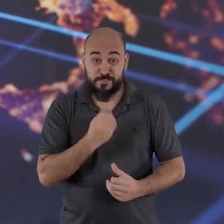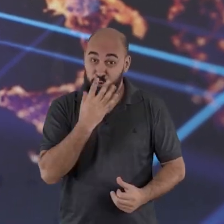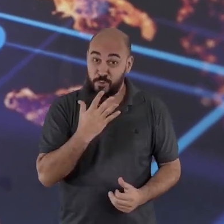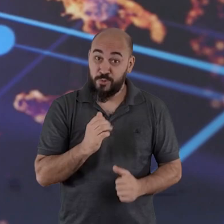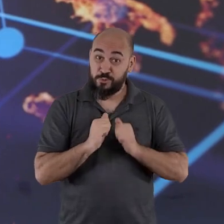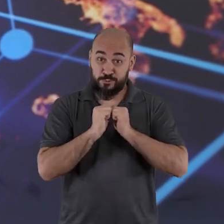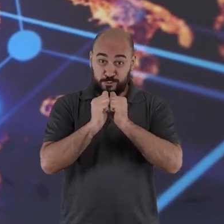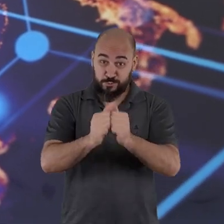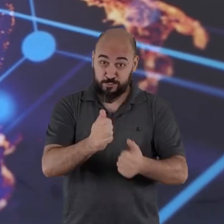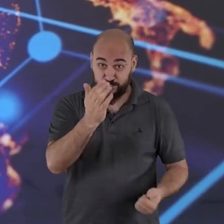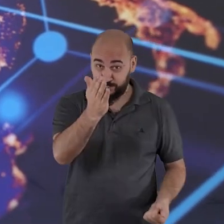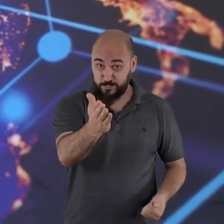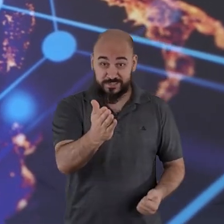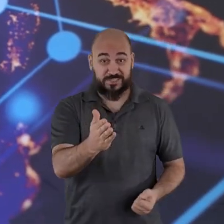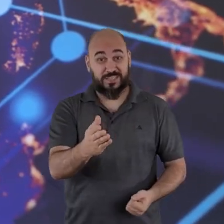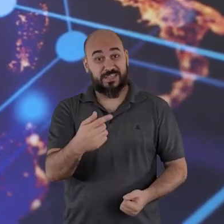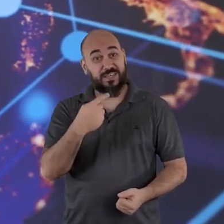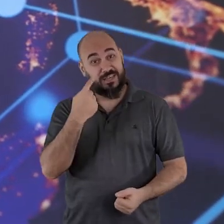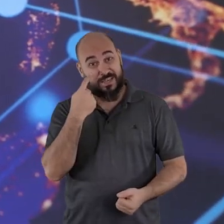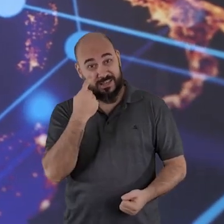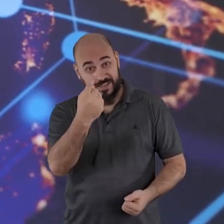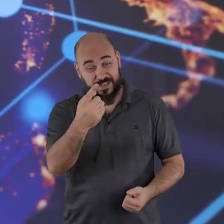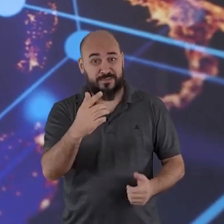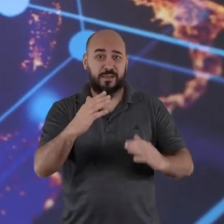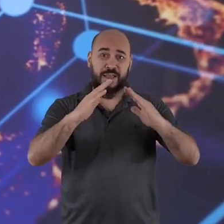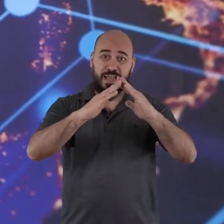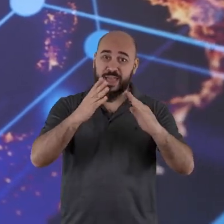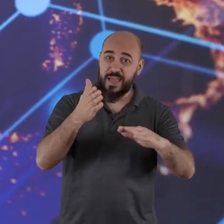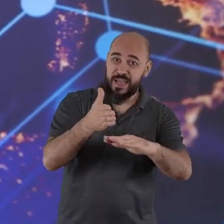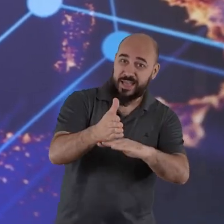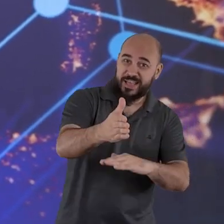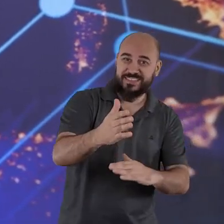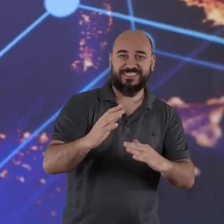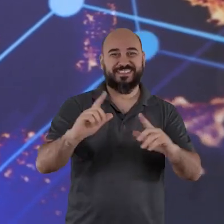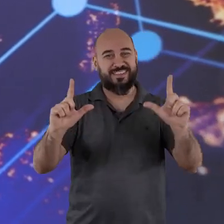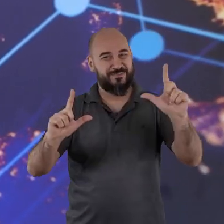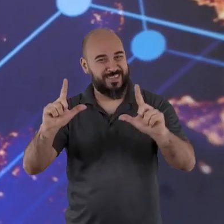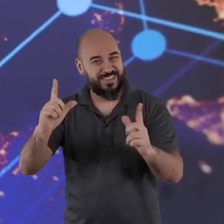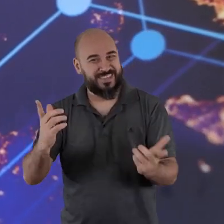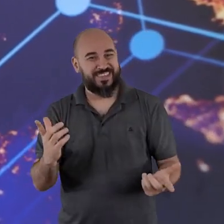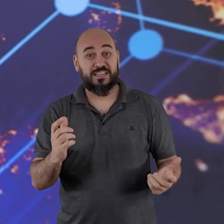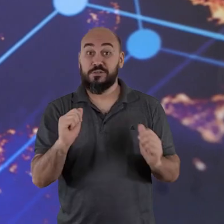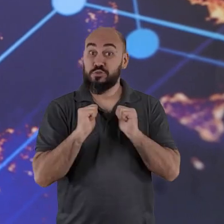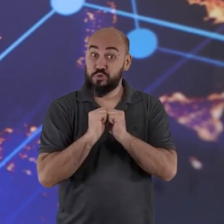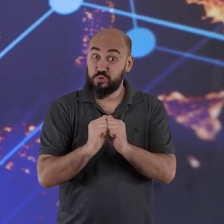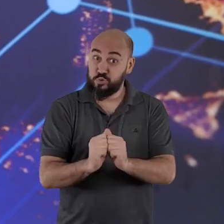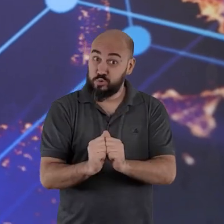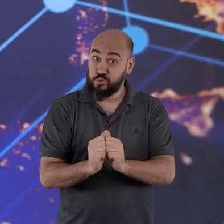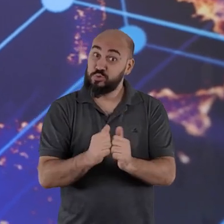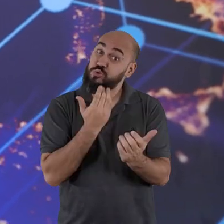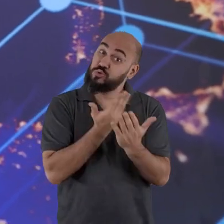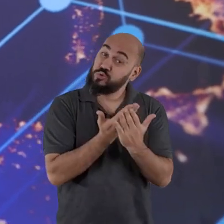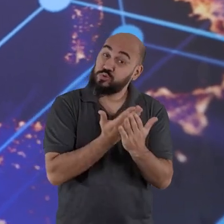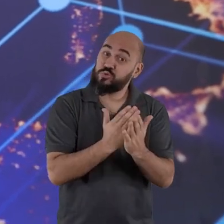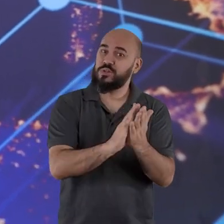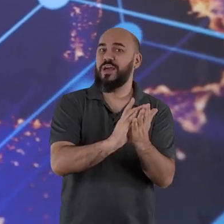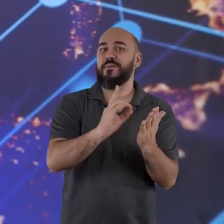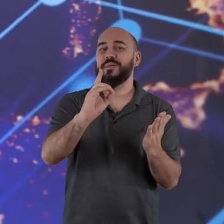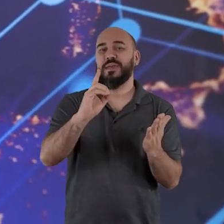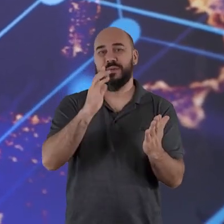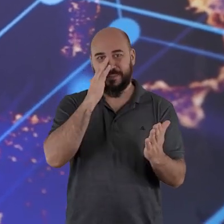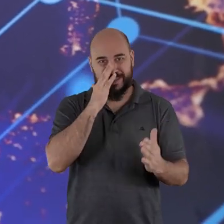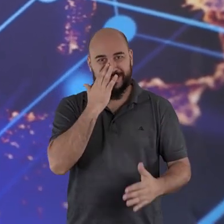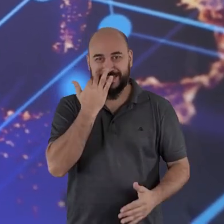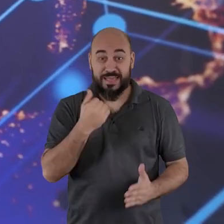sempre bom entrar aí na sua vida, na sua casa, na sua rotina e juntos abrirmos a palavra do Senhor.